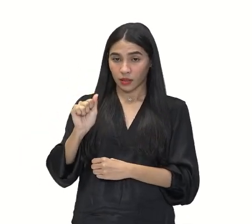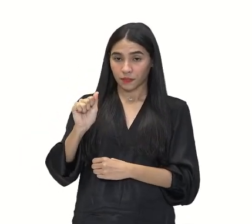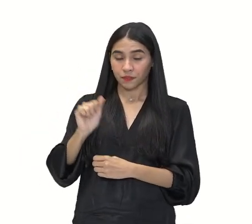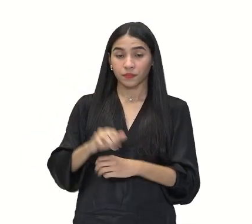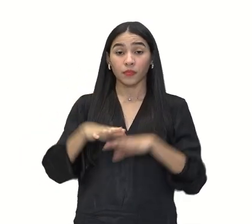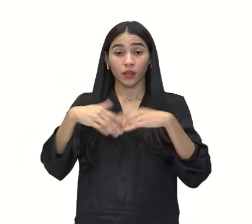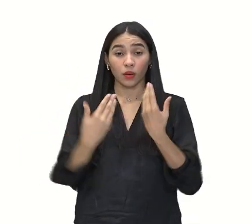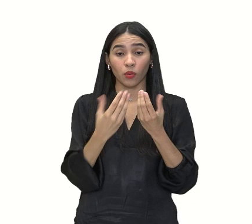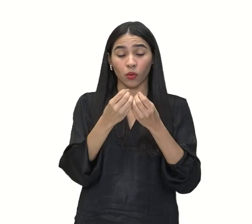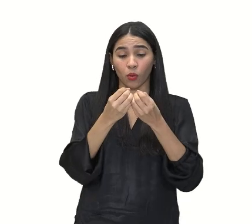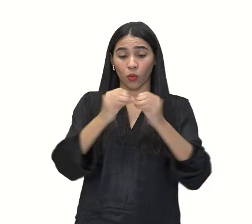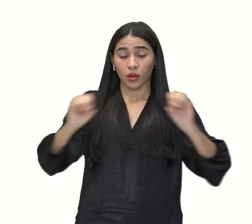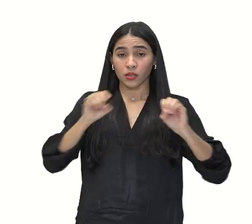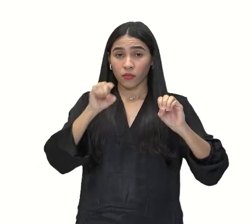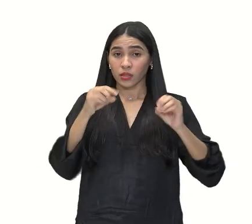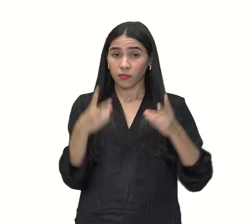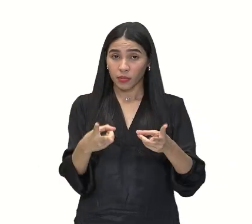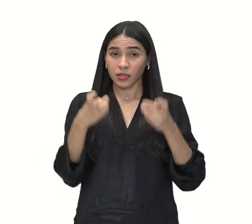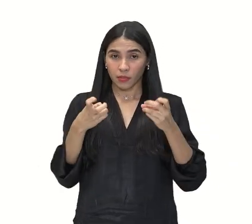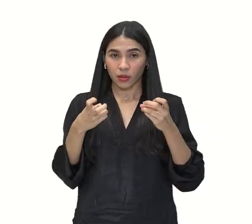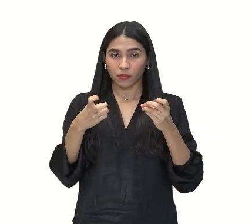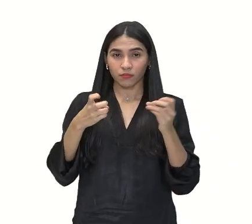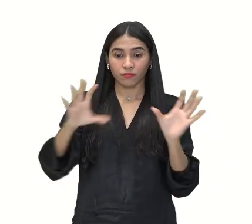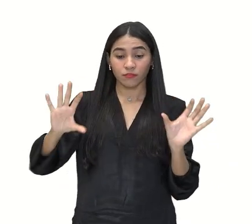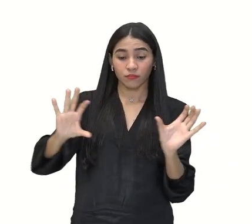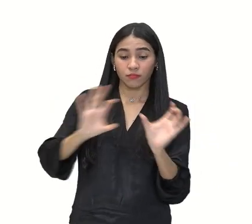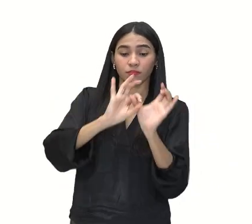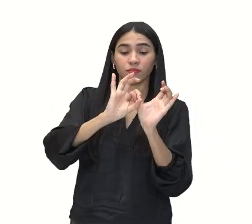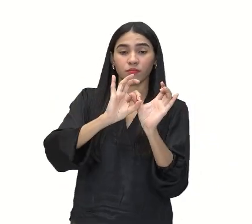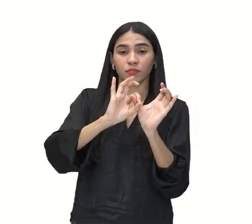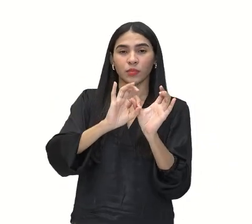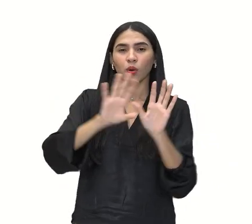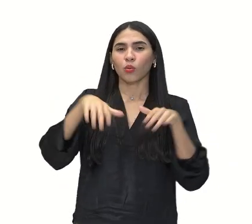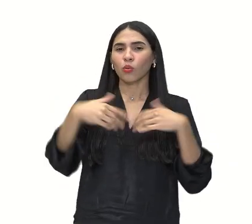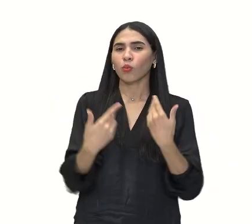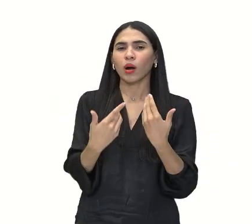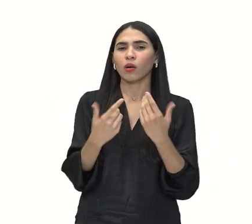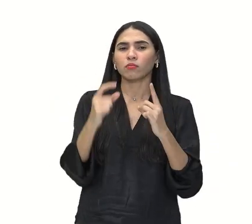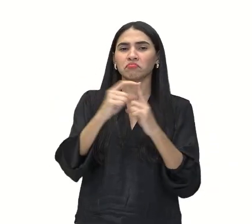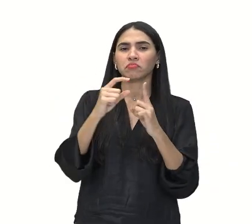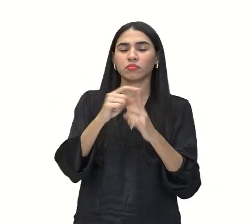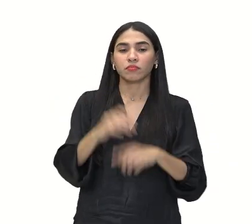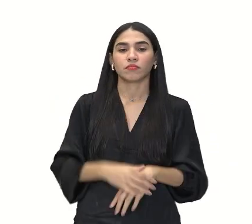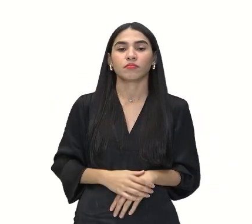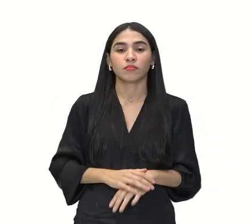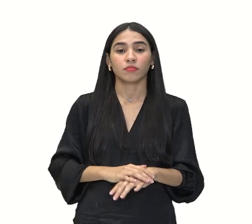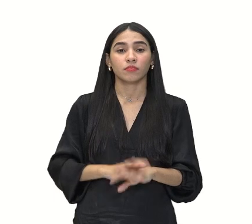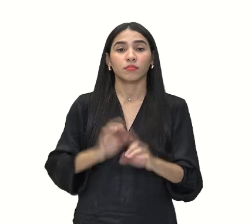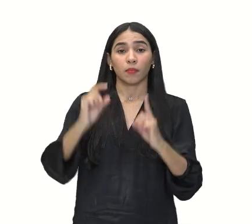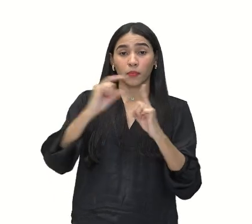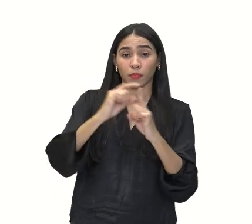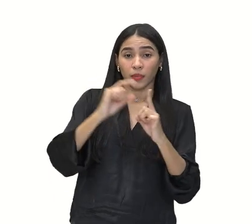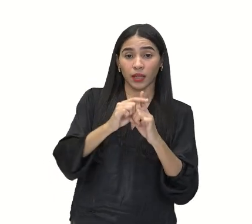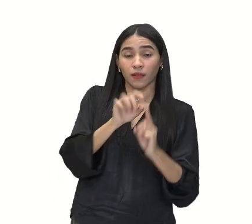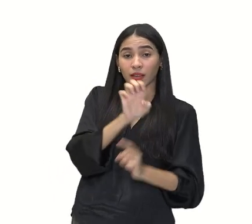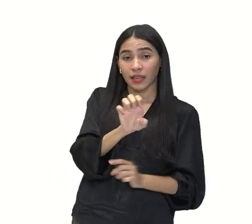você já percebeu que elas foram conectadas. Por qual elemento? Exatamente pela palavra e, que é